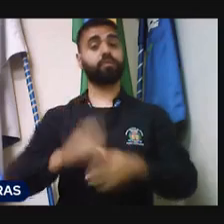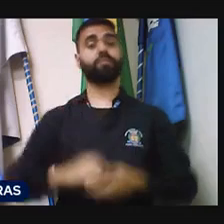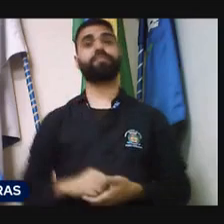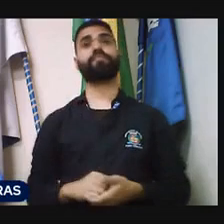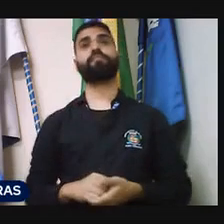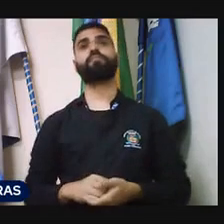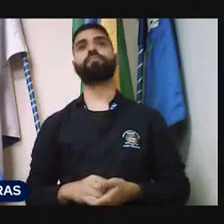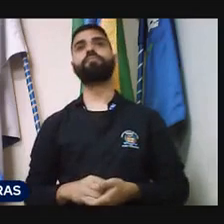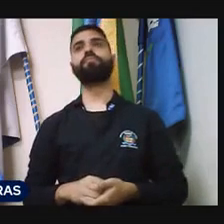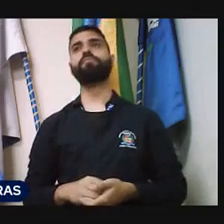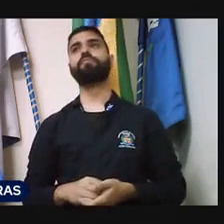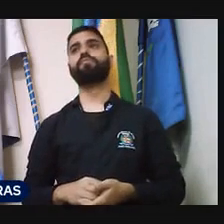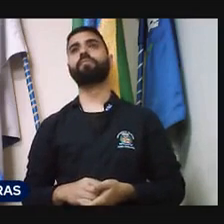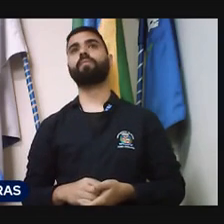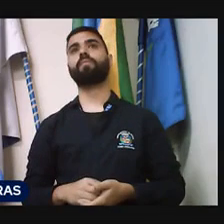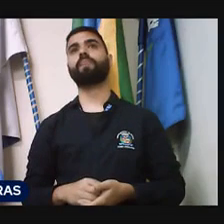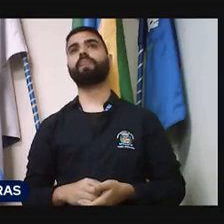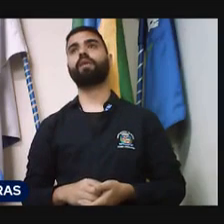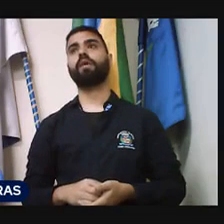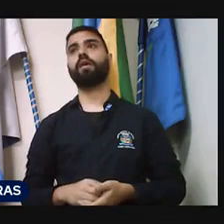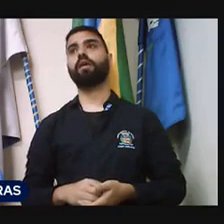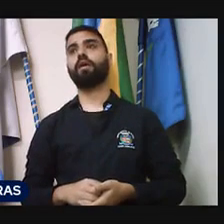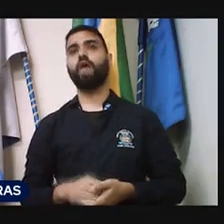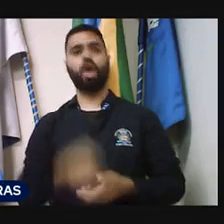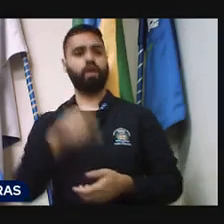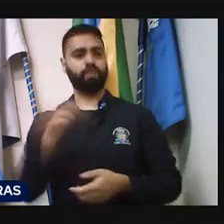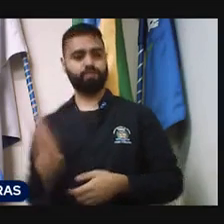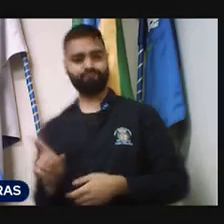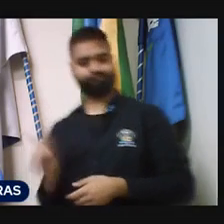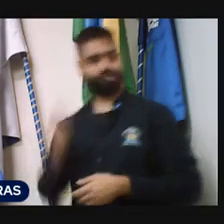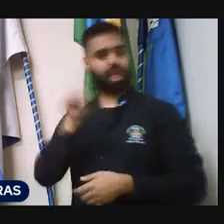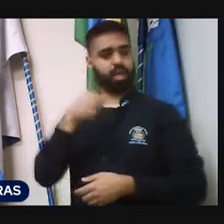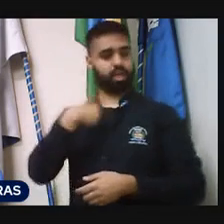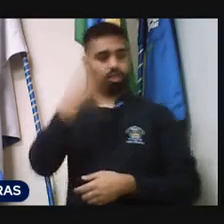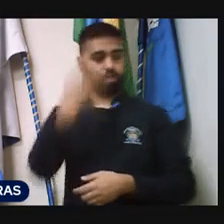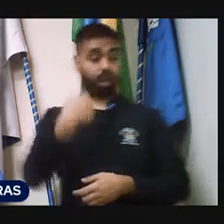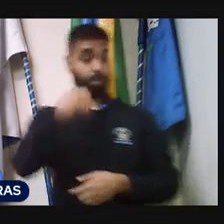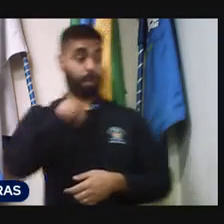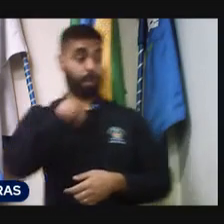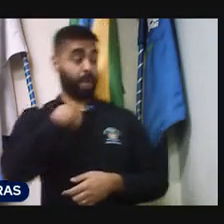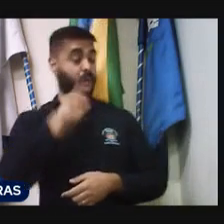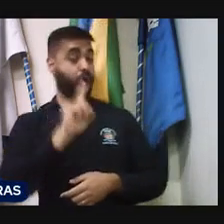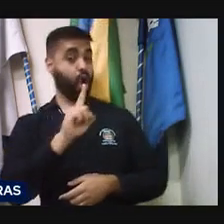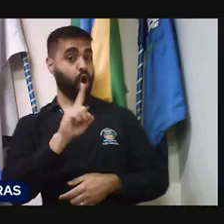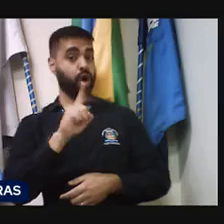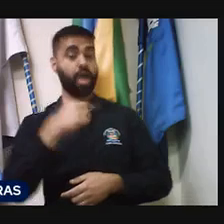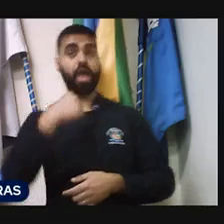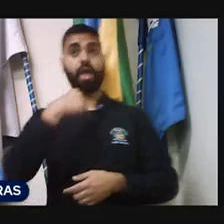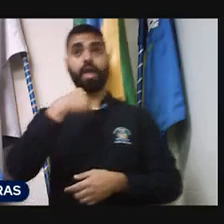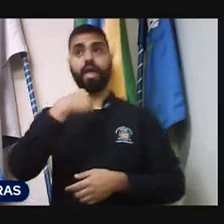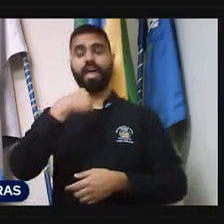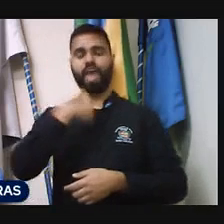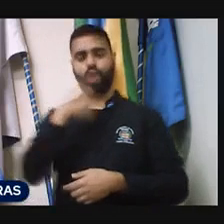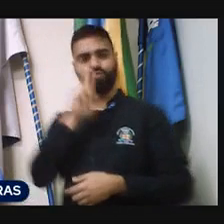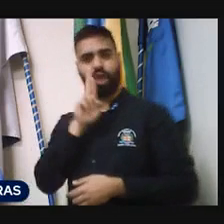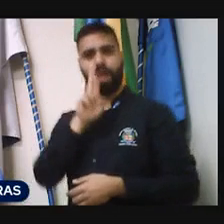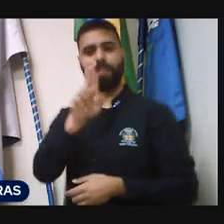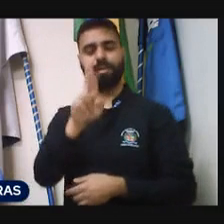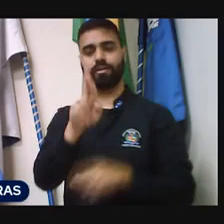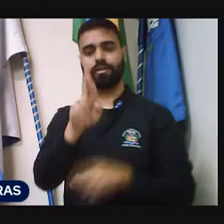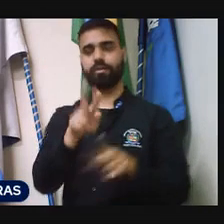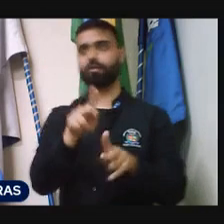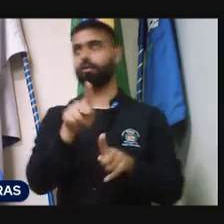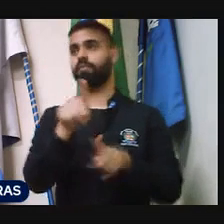e quando vem prestar conta aqui sua mãe não tá prestando conta pros Vereador desde aí para mim não tá prestando conta Para a Sociedade existe uma representatividade